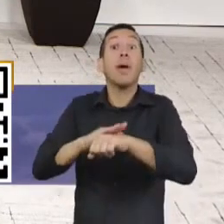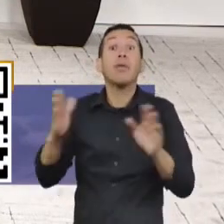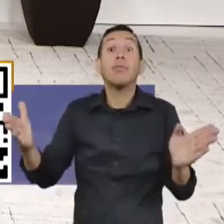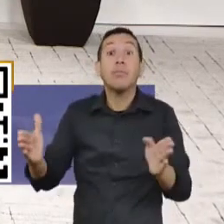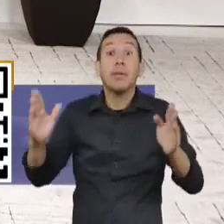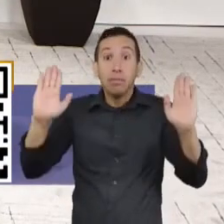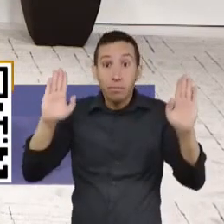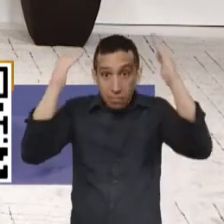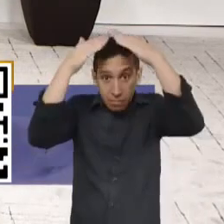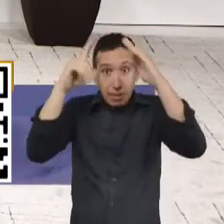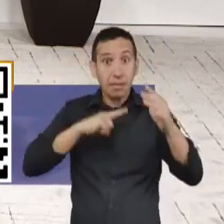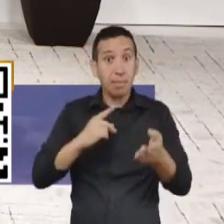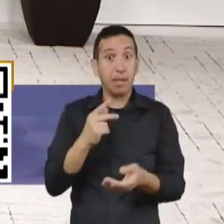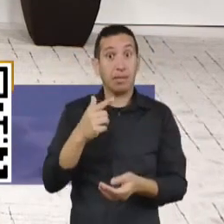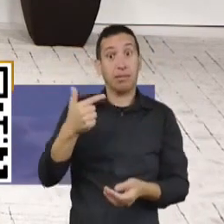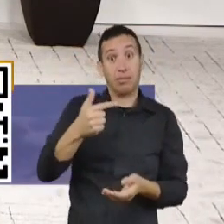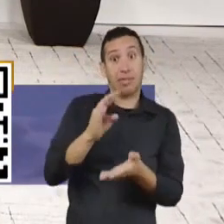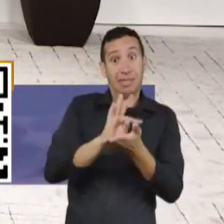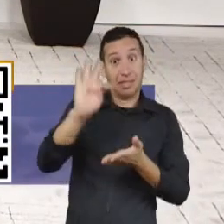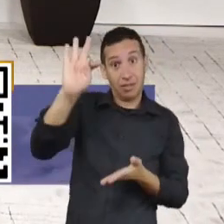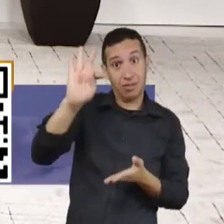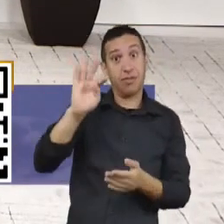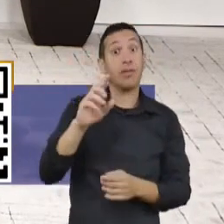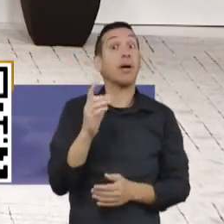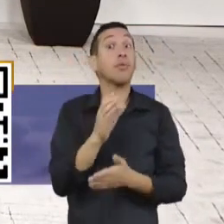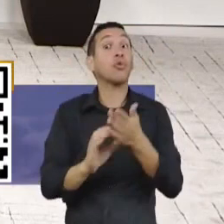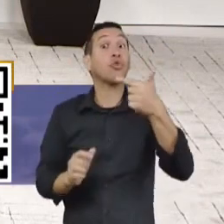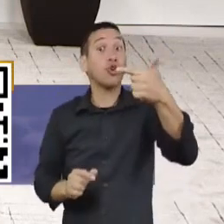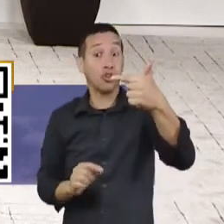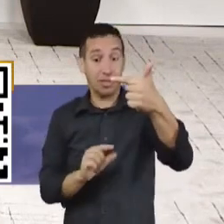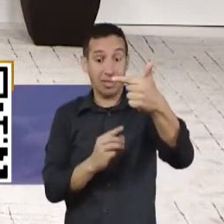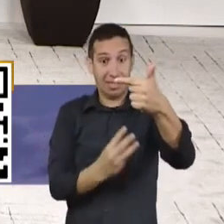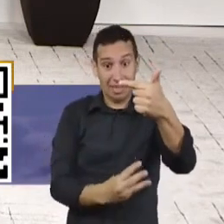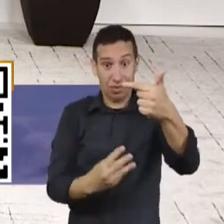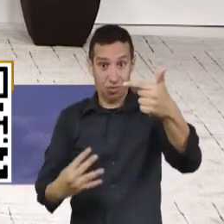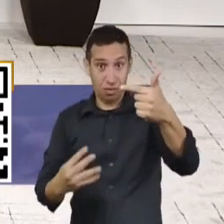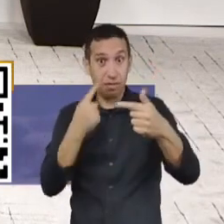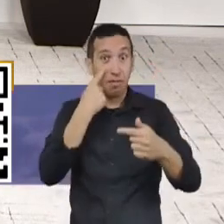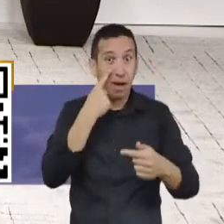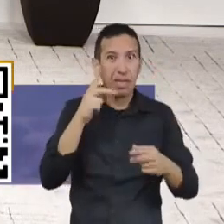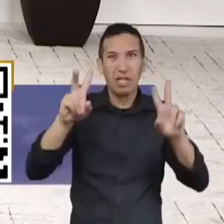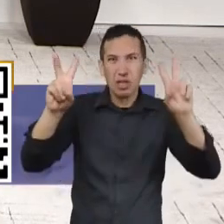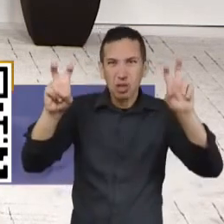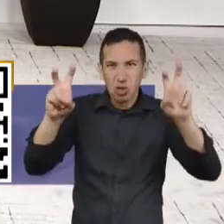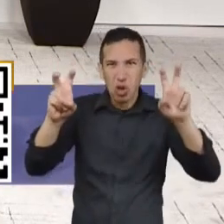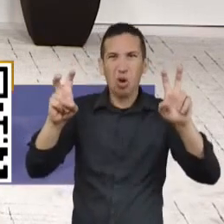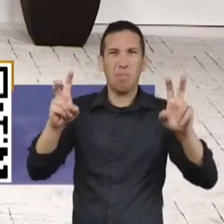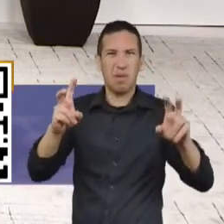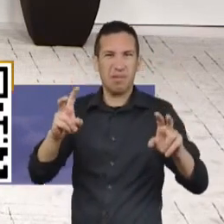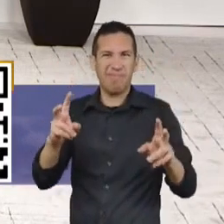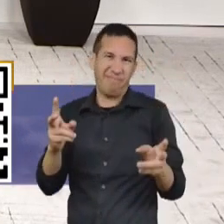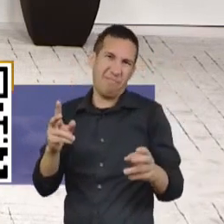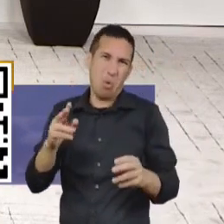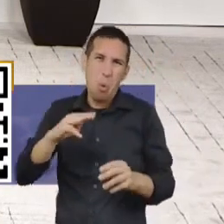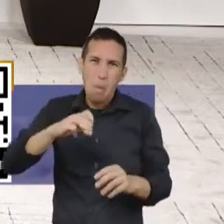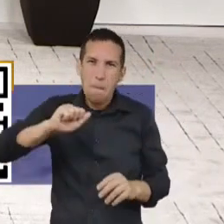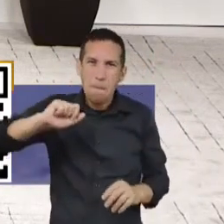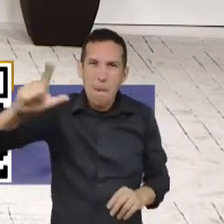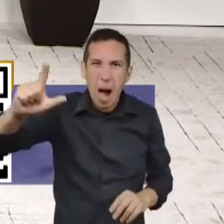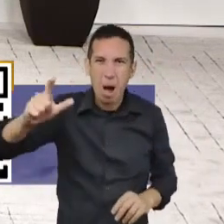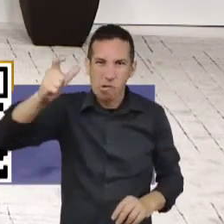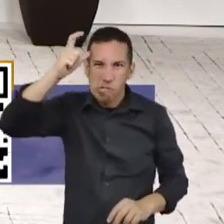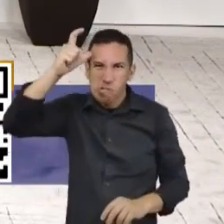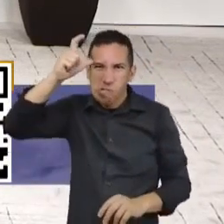de segunda Tessalonicenses Capítulo 2 versos 3 e 4 que fala do homem da iniquidade do filho da perdição e se